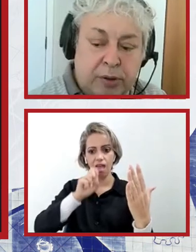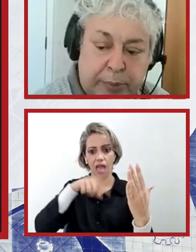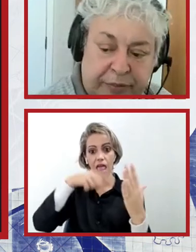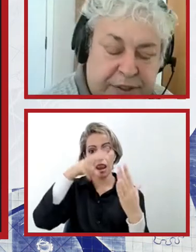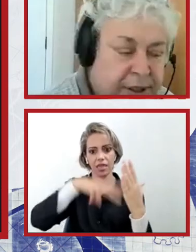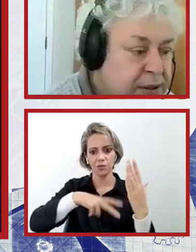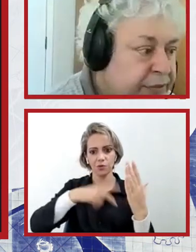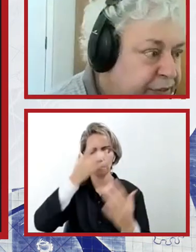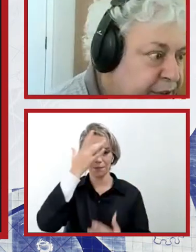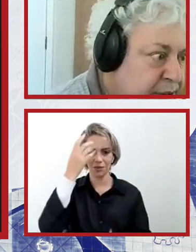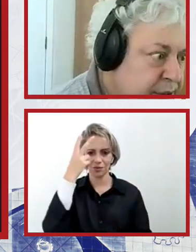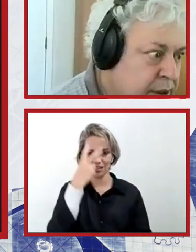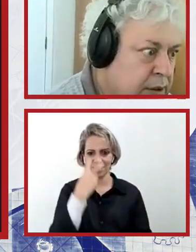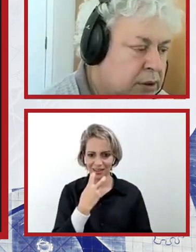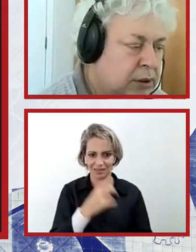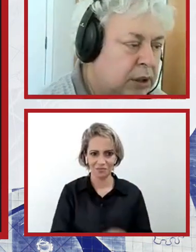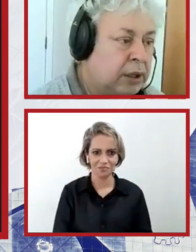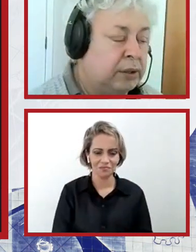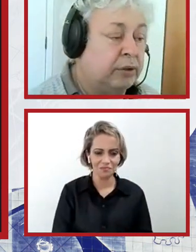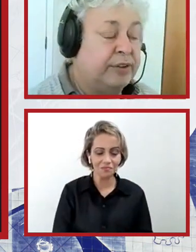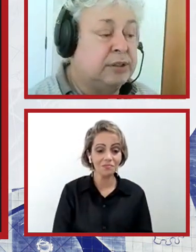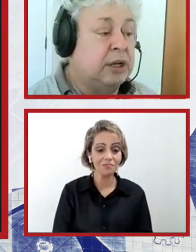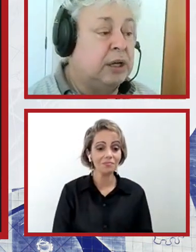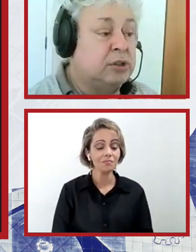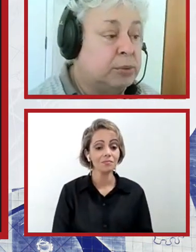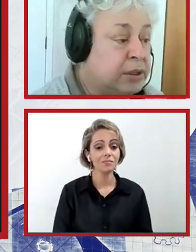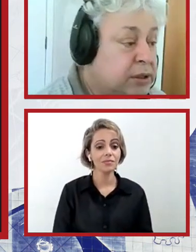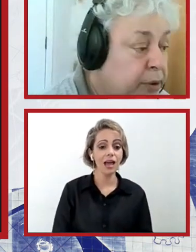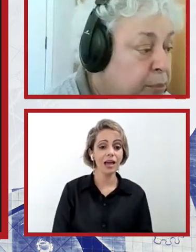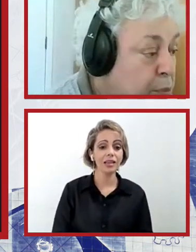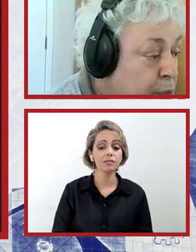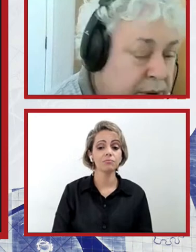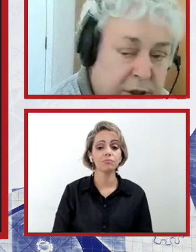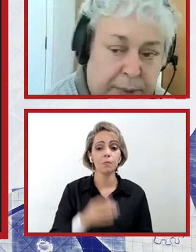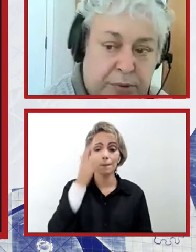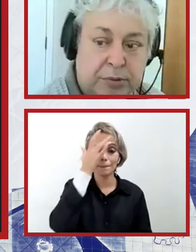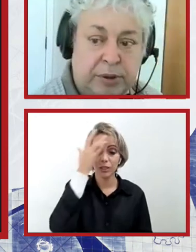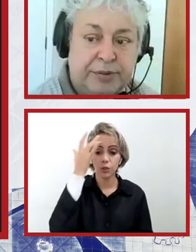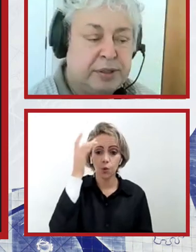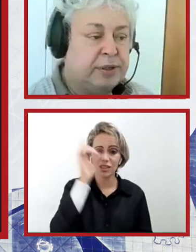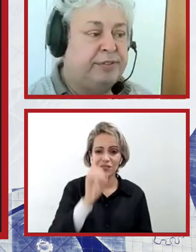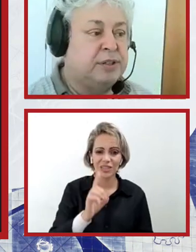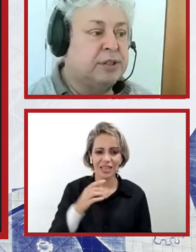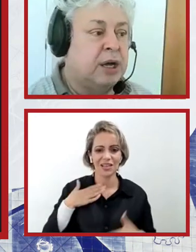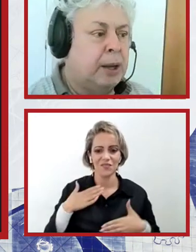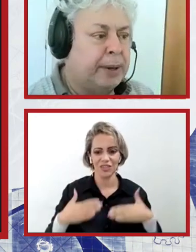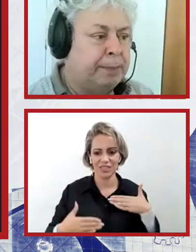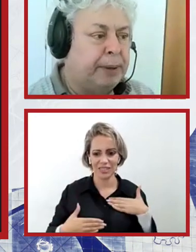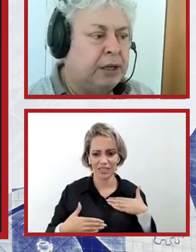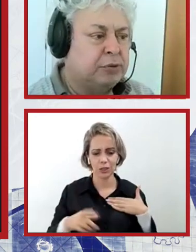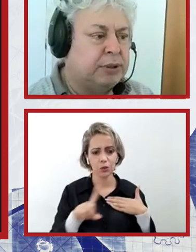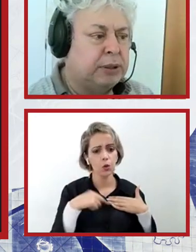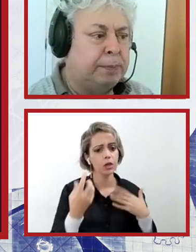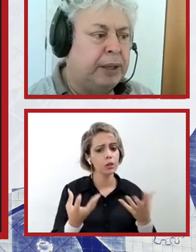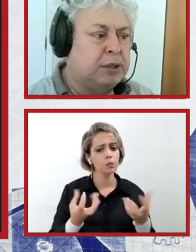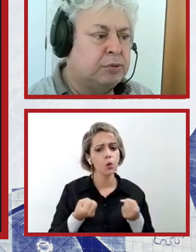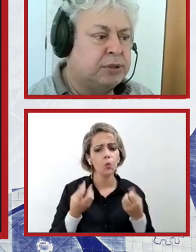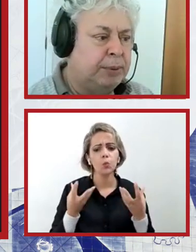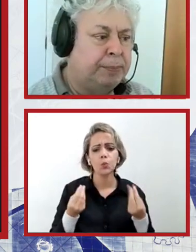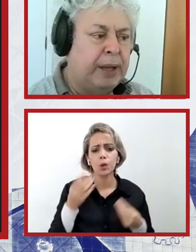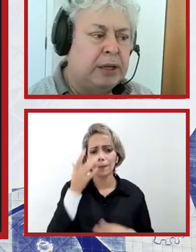Vou falar um pouquinho sobre deficiência física. Tá? Na universidade, nós estamos recebendo muitas pessoas com deficiência física.